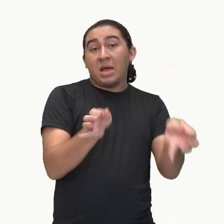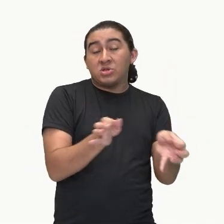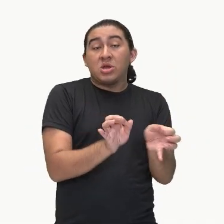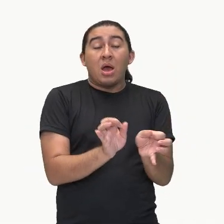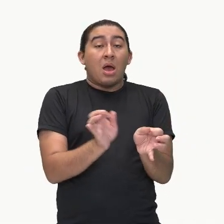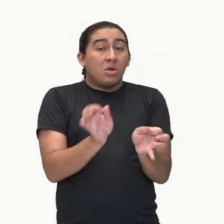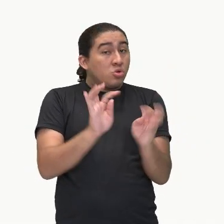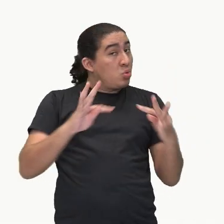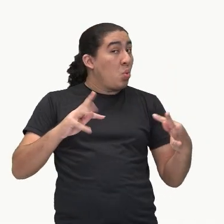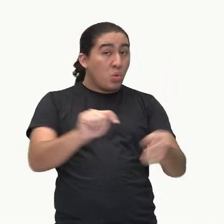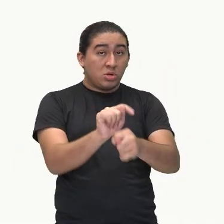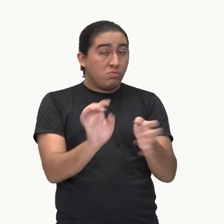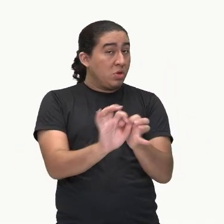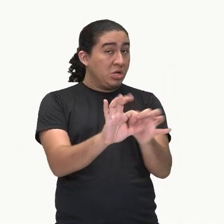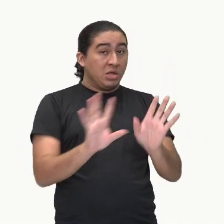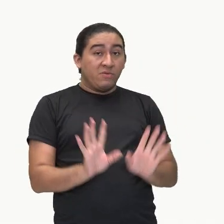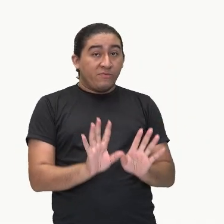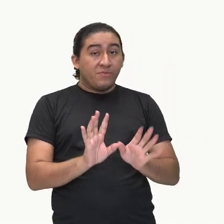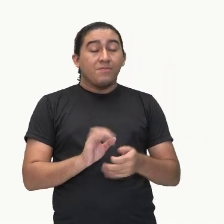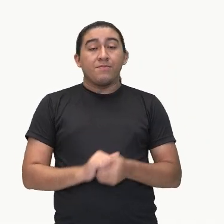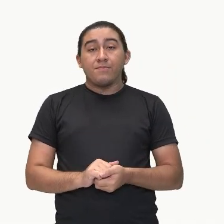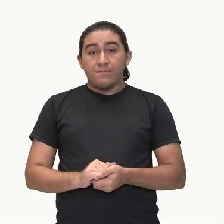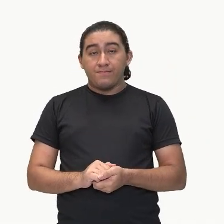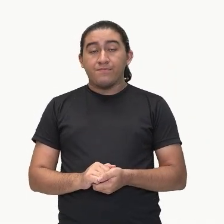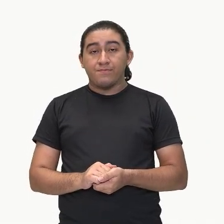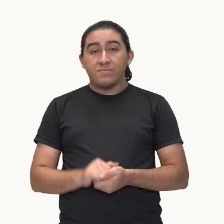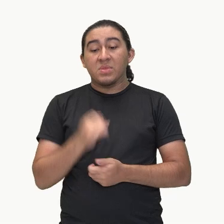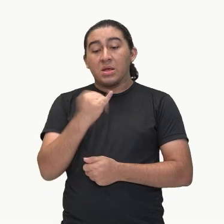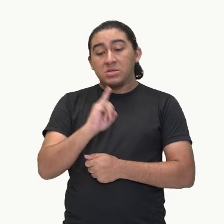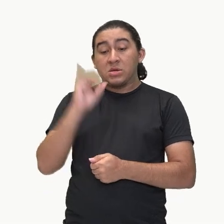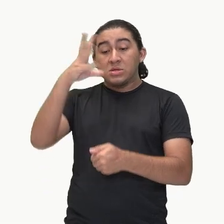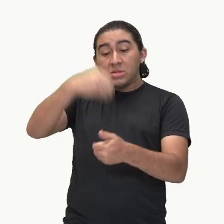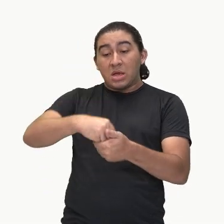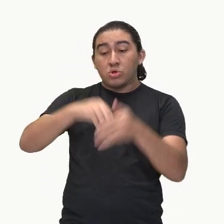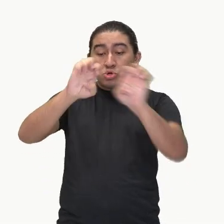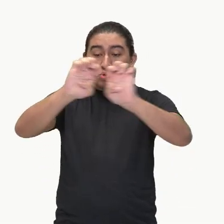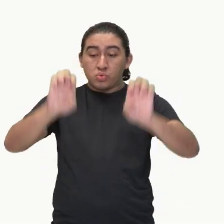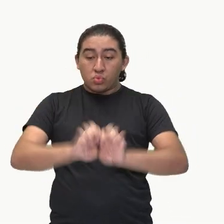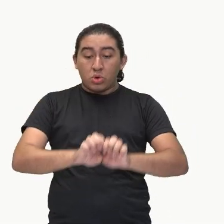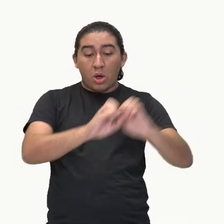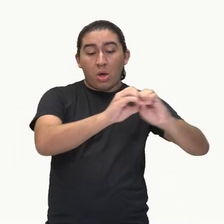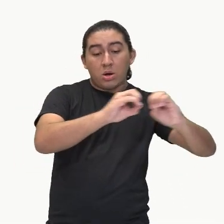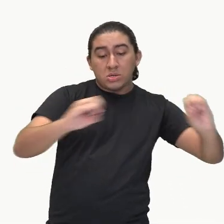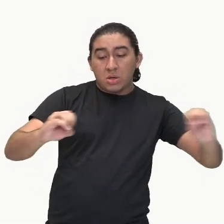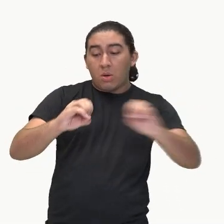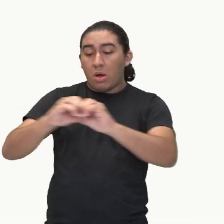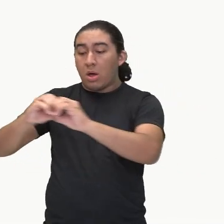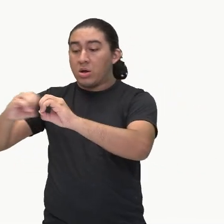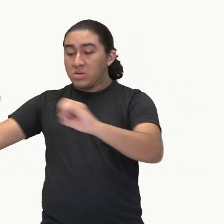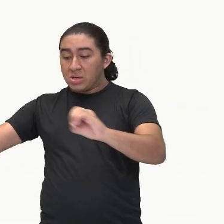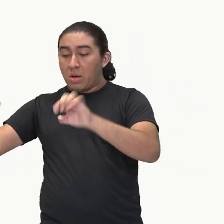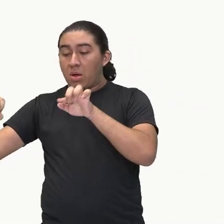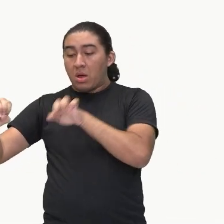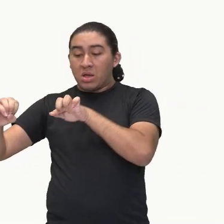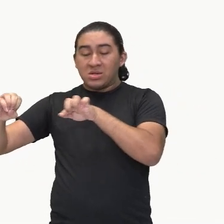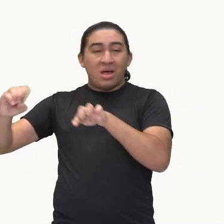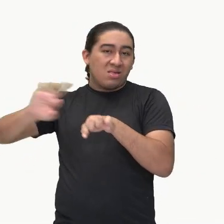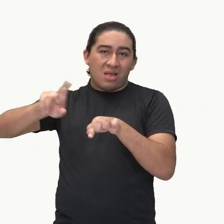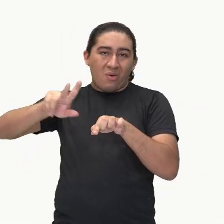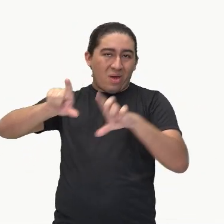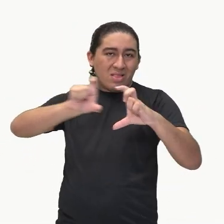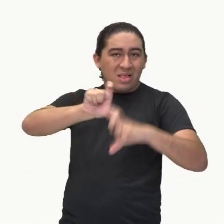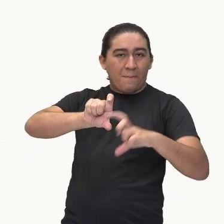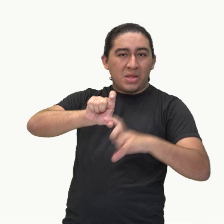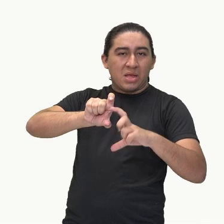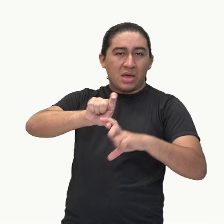independente, ou seja, é uma oração que no período composto não tem outra funcionando como termo dela,